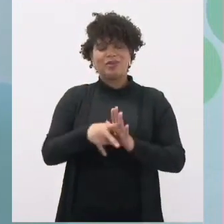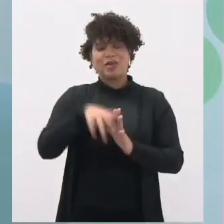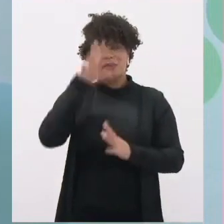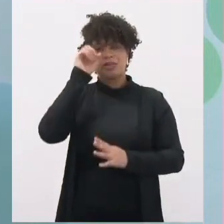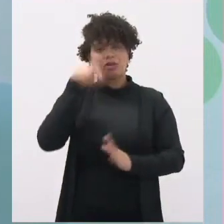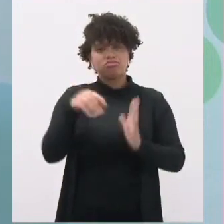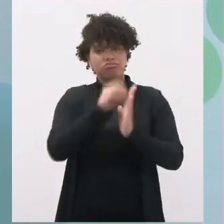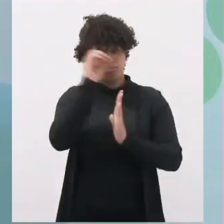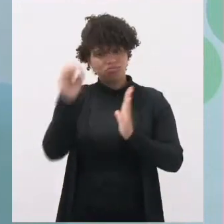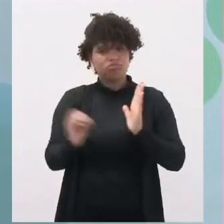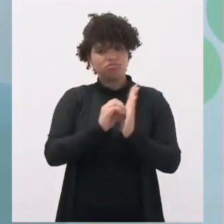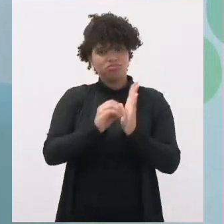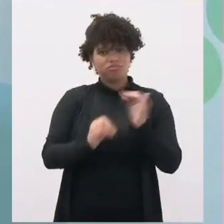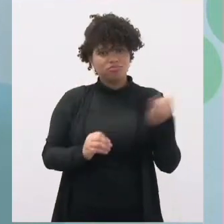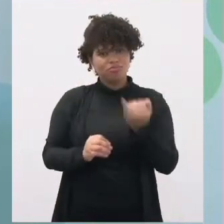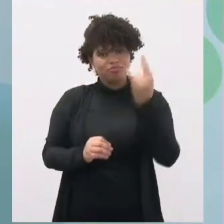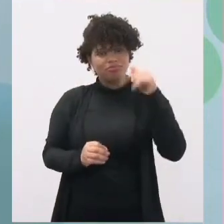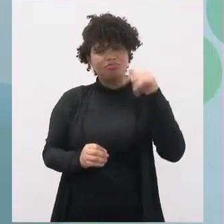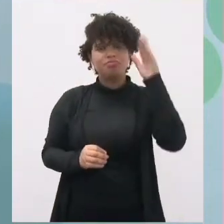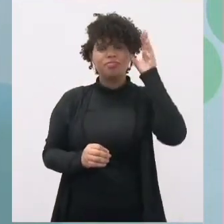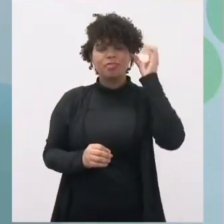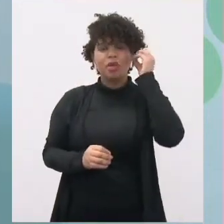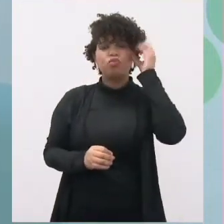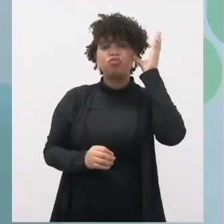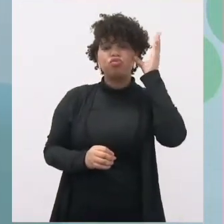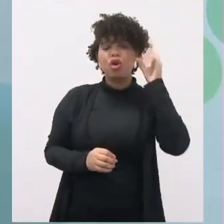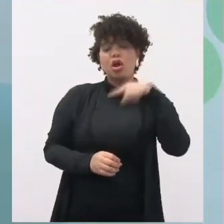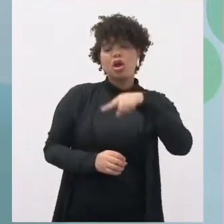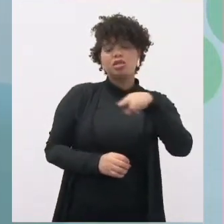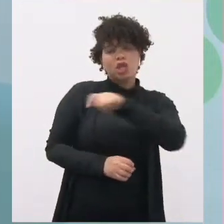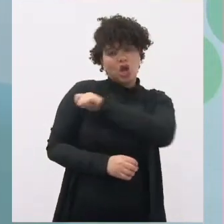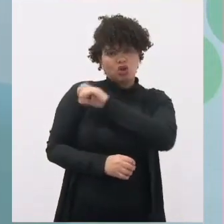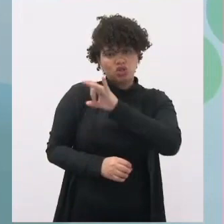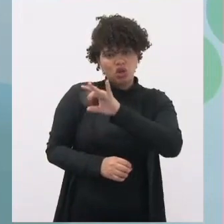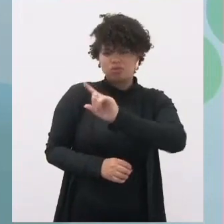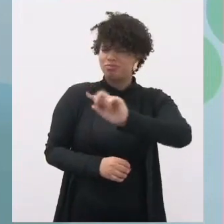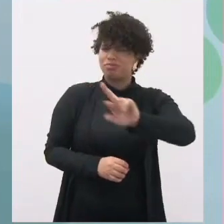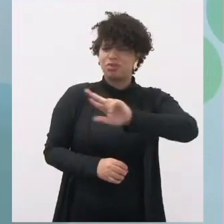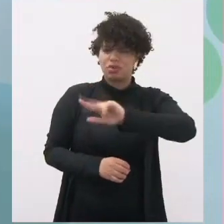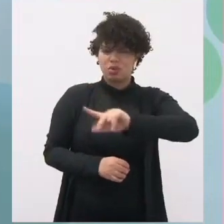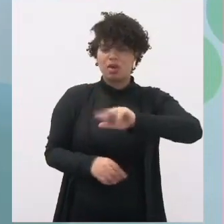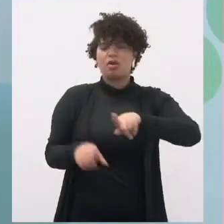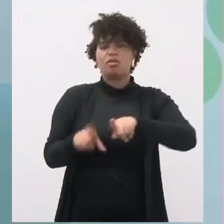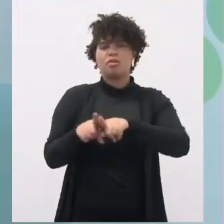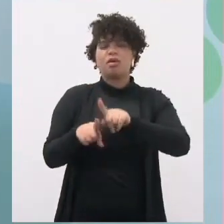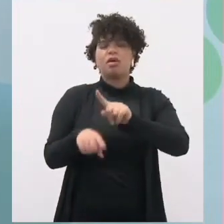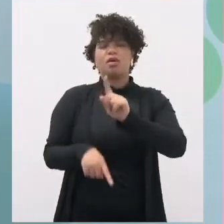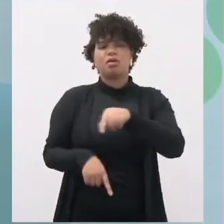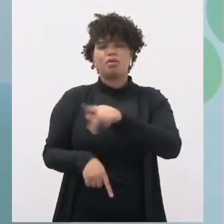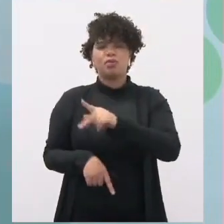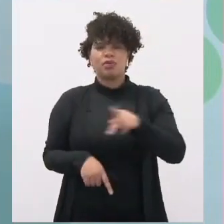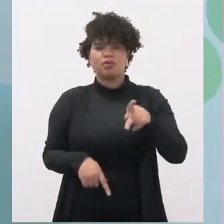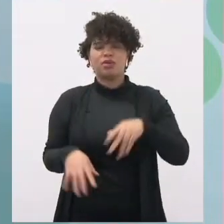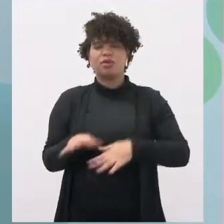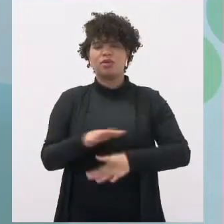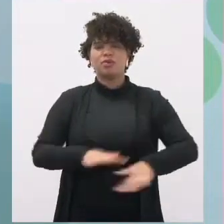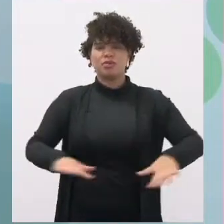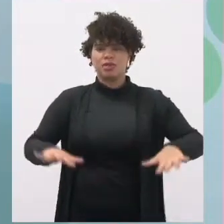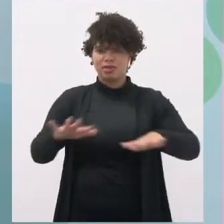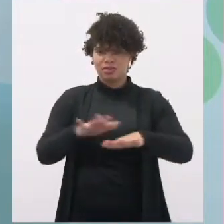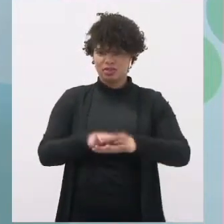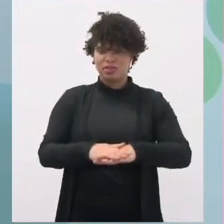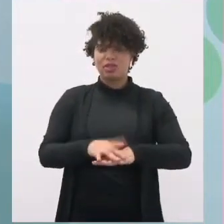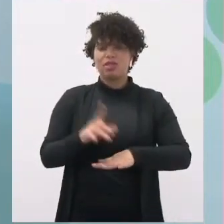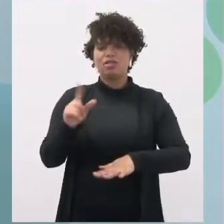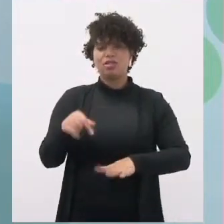mídias, espaço de aprendizagem para os professores e também para os estudantes no momento das suas aulas. Então, você vê que esse ambiente de aprendizagem ele vai